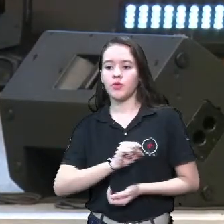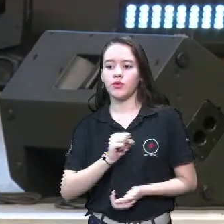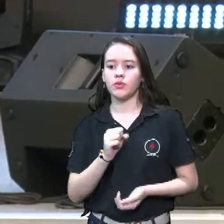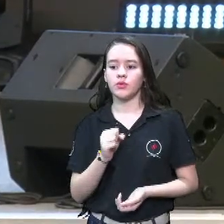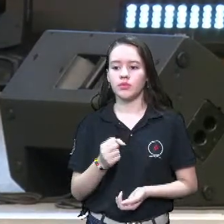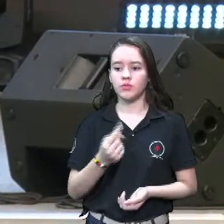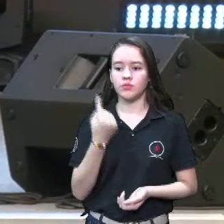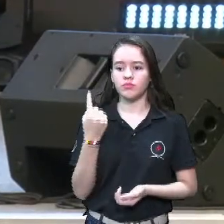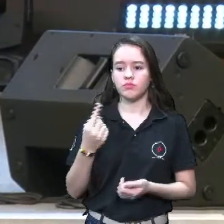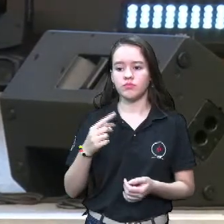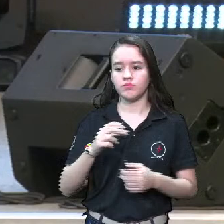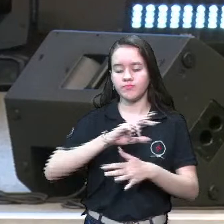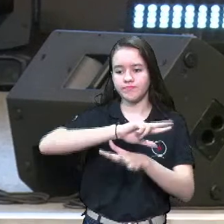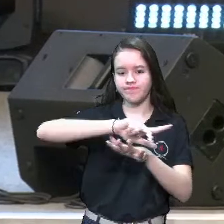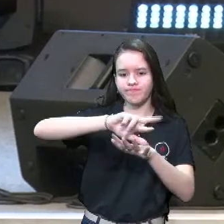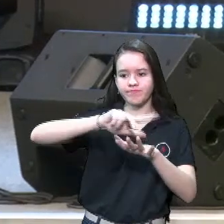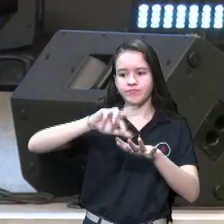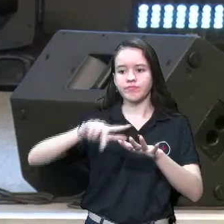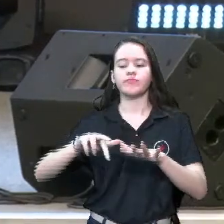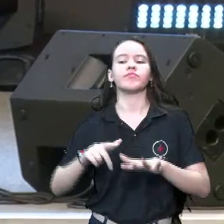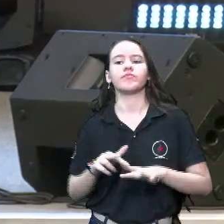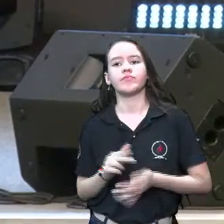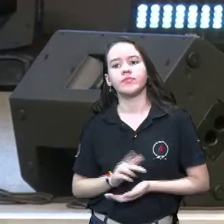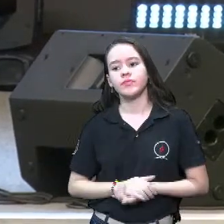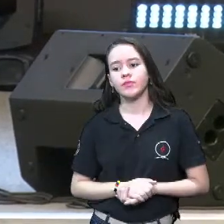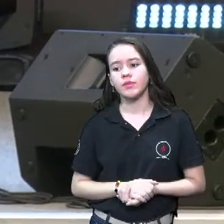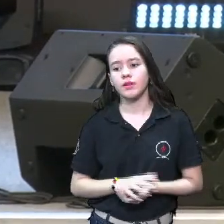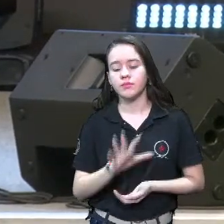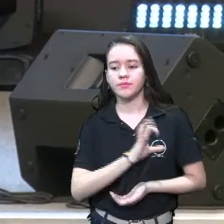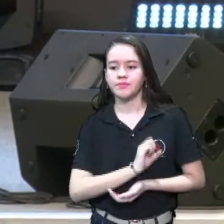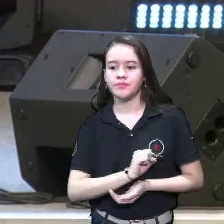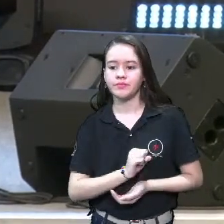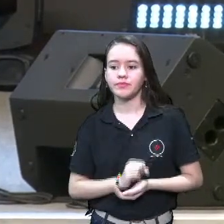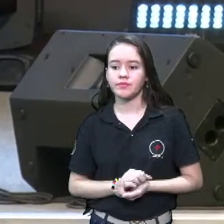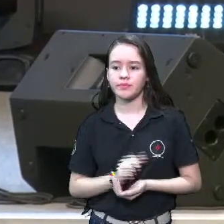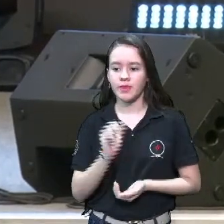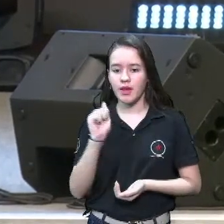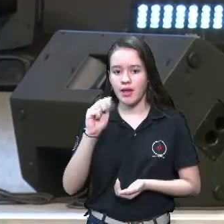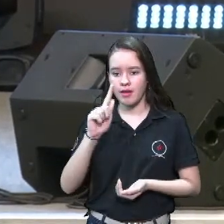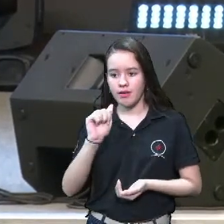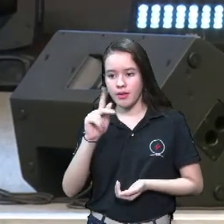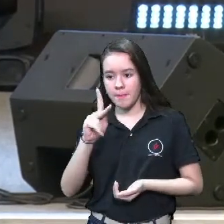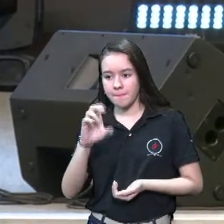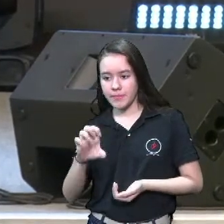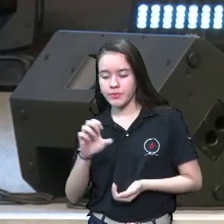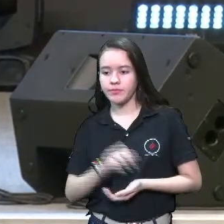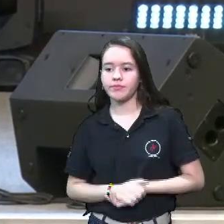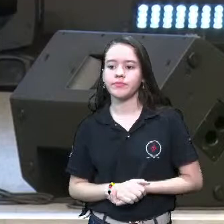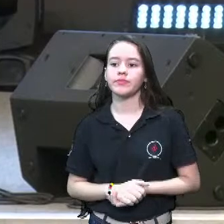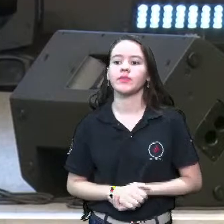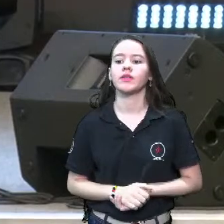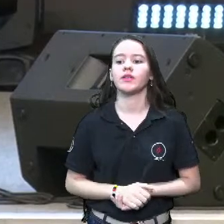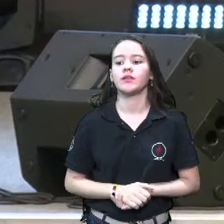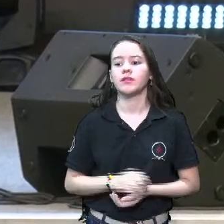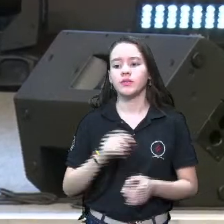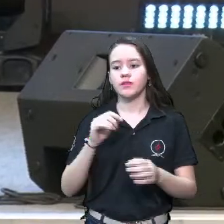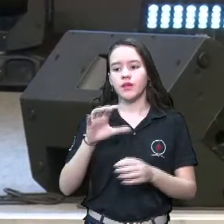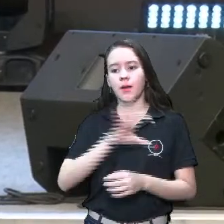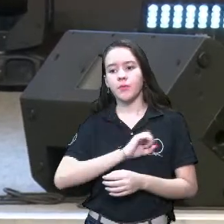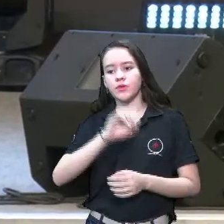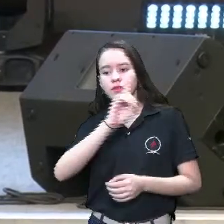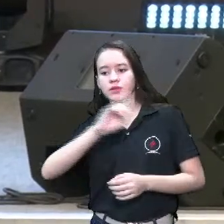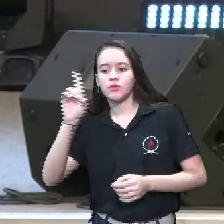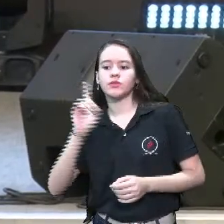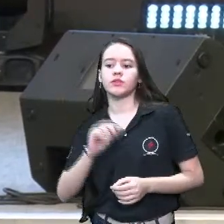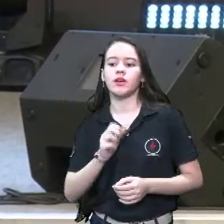filéu ou filéu e eros. Não é? O amor ágape é o amor incondicional, o amor perfeito, o amor de Deus com o homem. O amor filéu ou filéu é o amor de